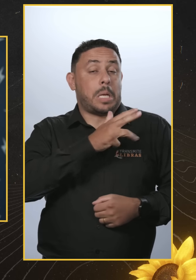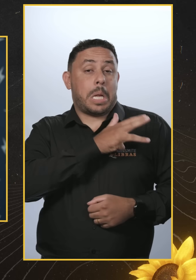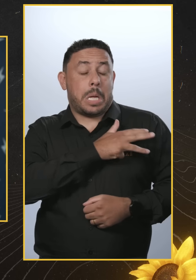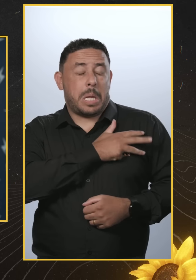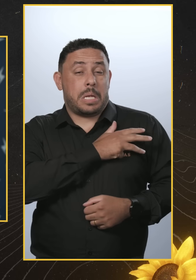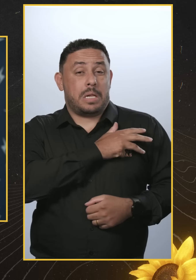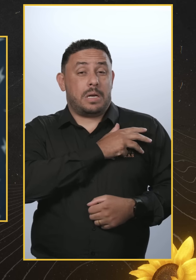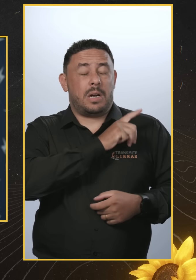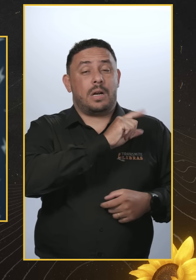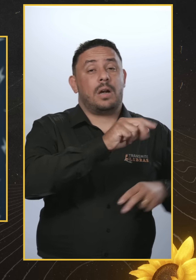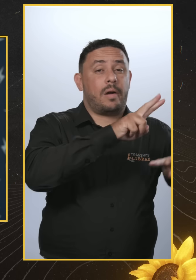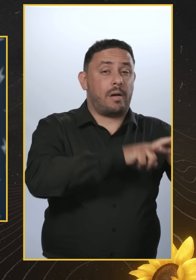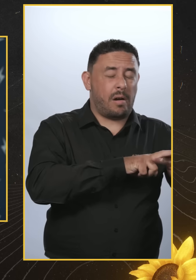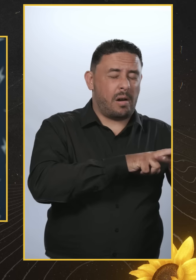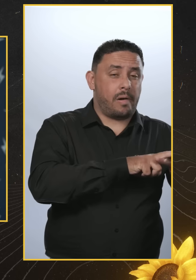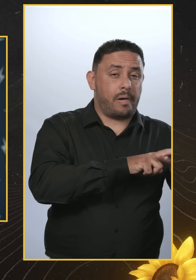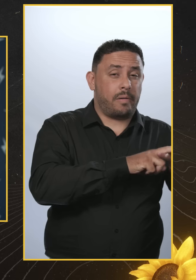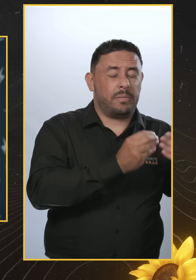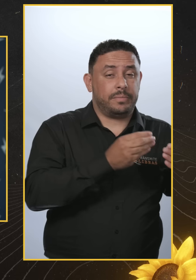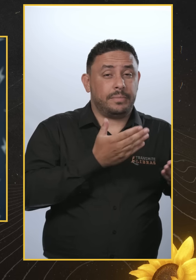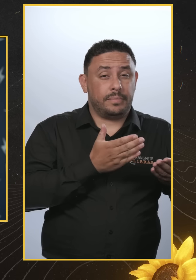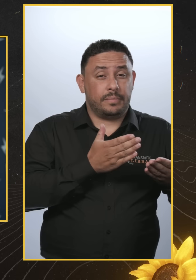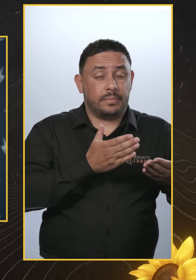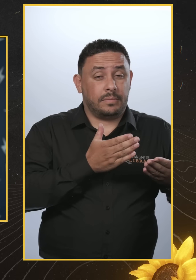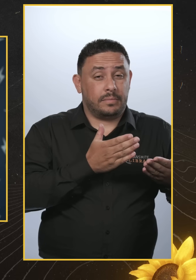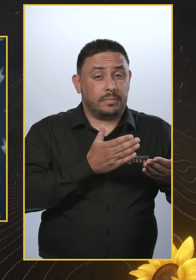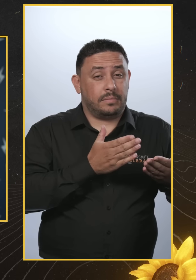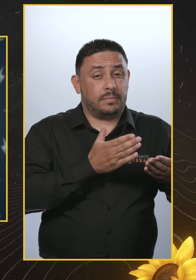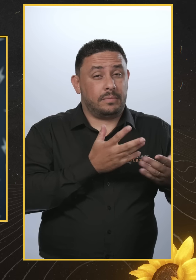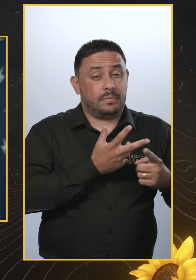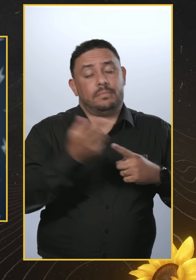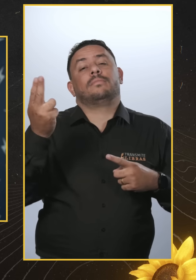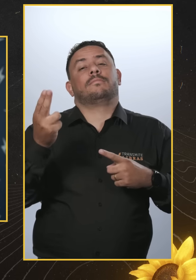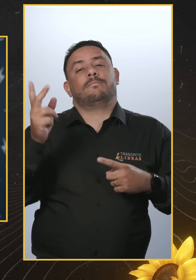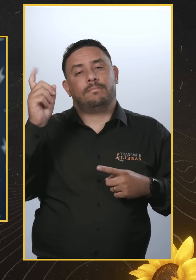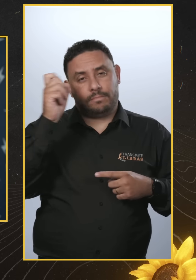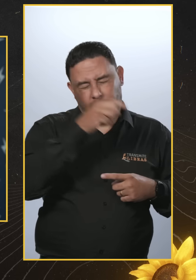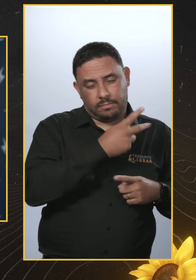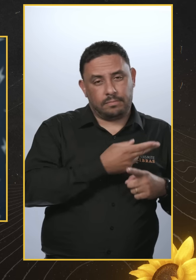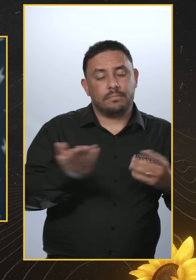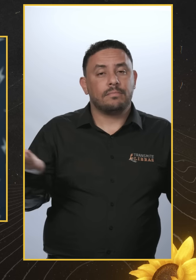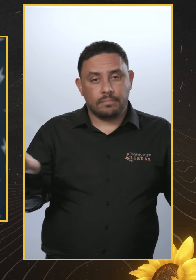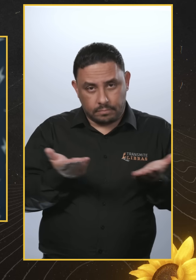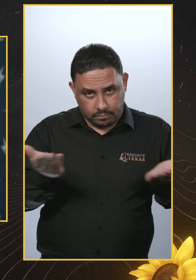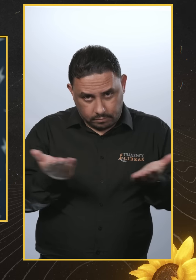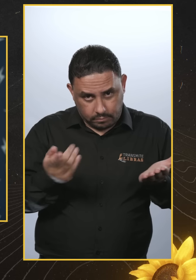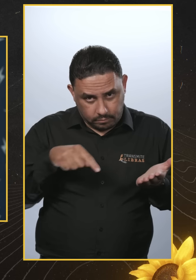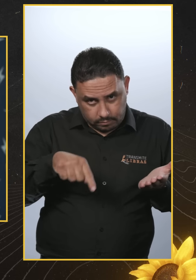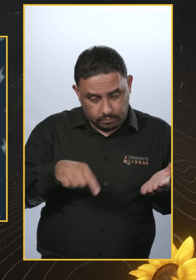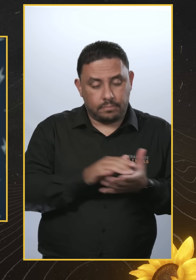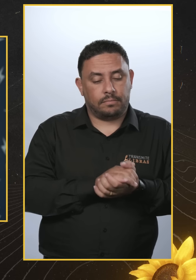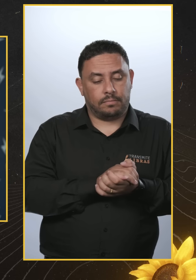cadeia entrou para tá com o bolsonaro e ganhou dele é difícil alguém ganhar do Lula agora na máquina